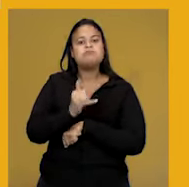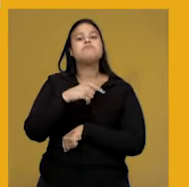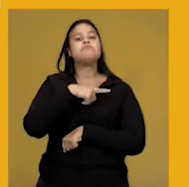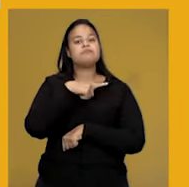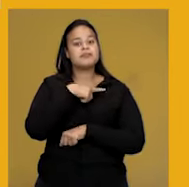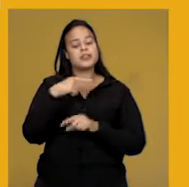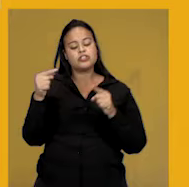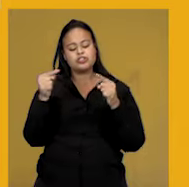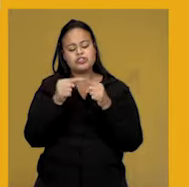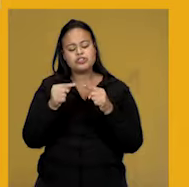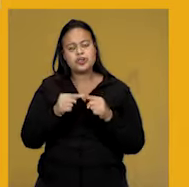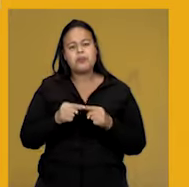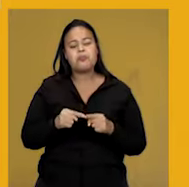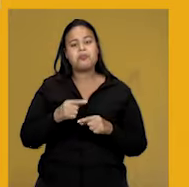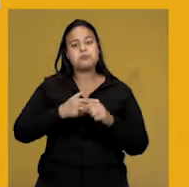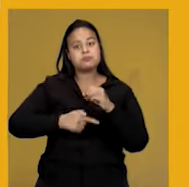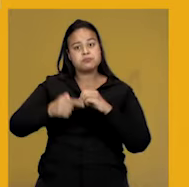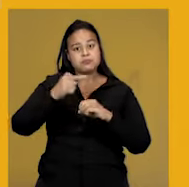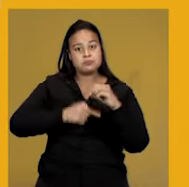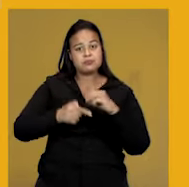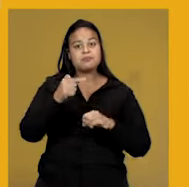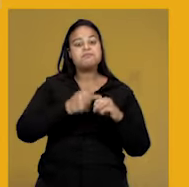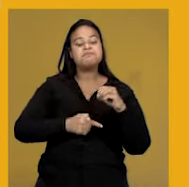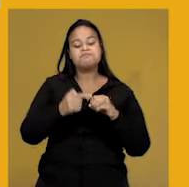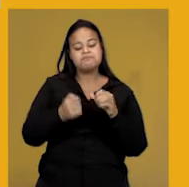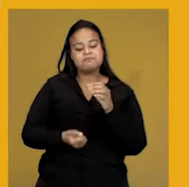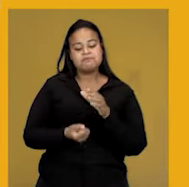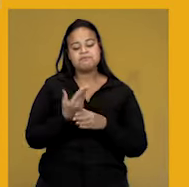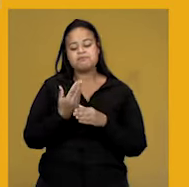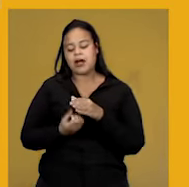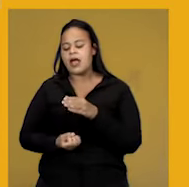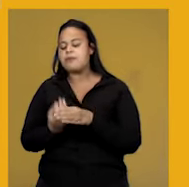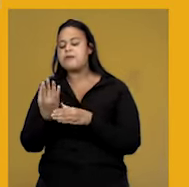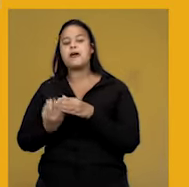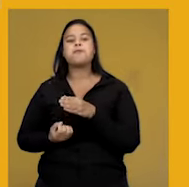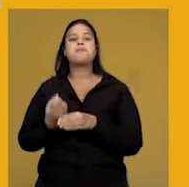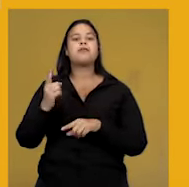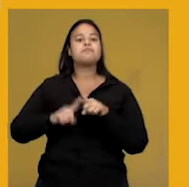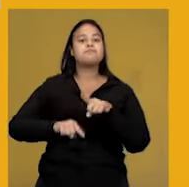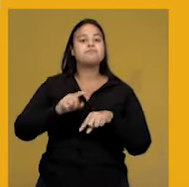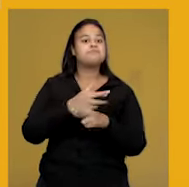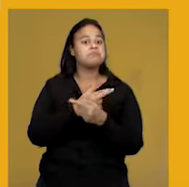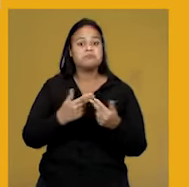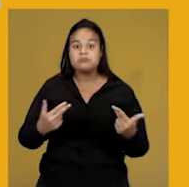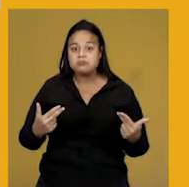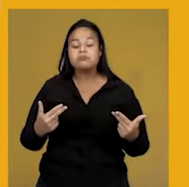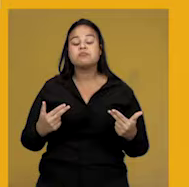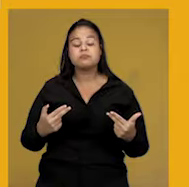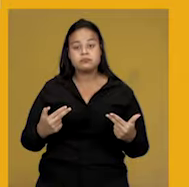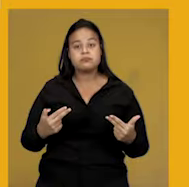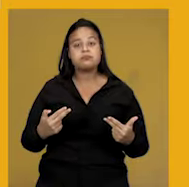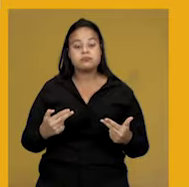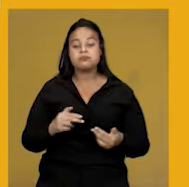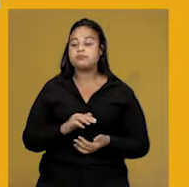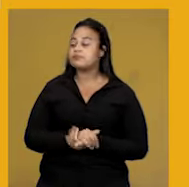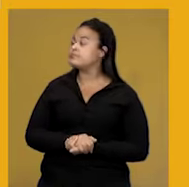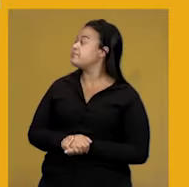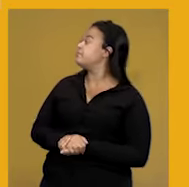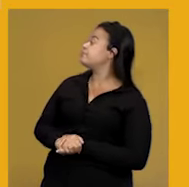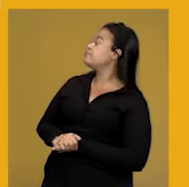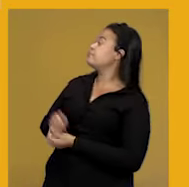de ligações entre os átomos ali que dão origem a diversos tipos de materiais. Nós temos numa outra